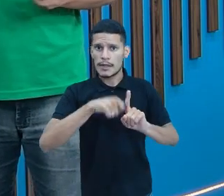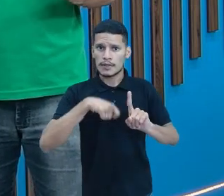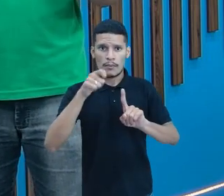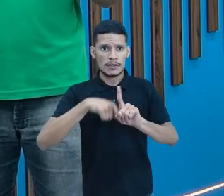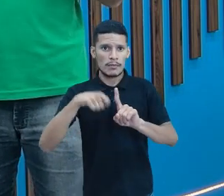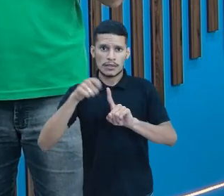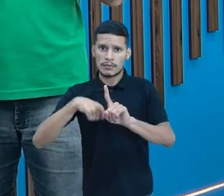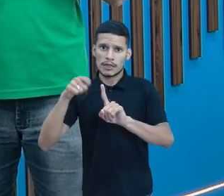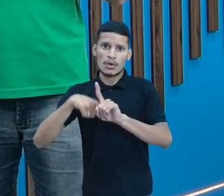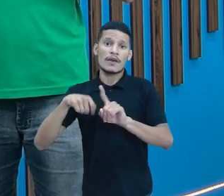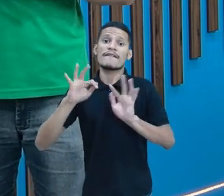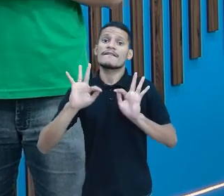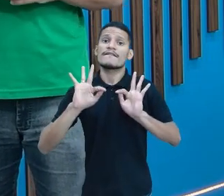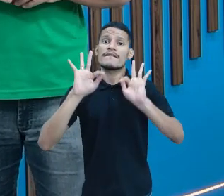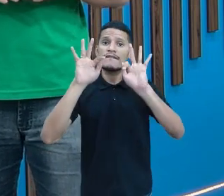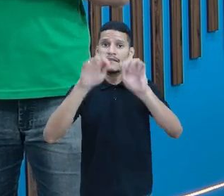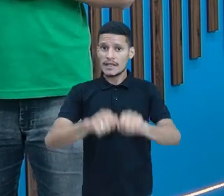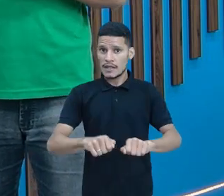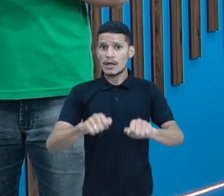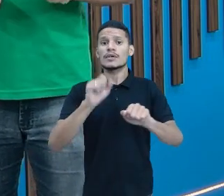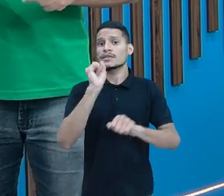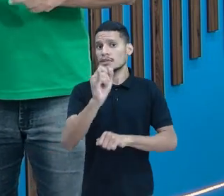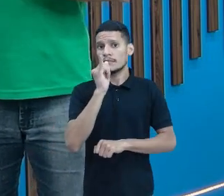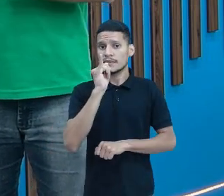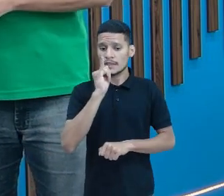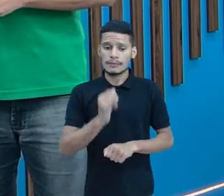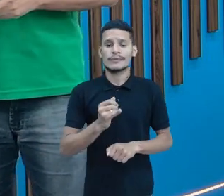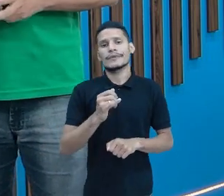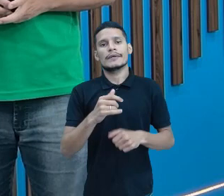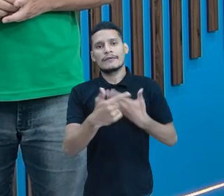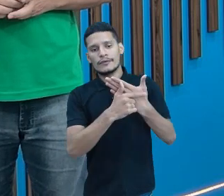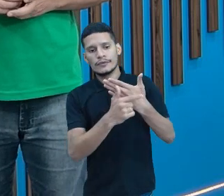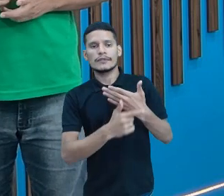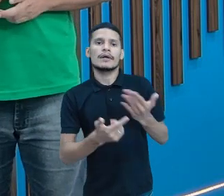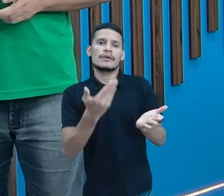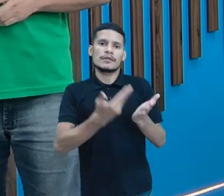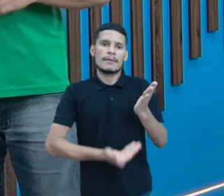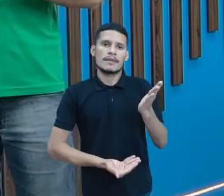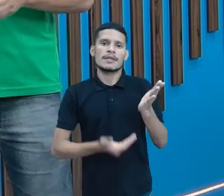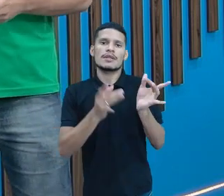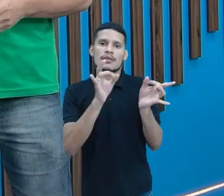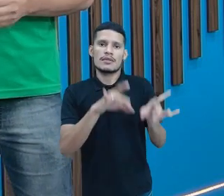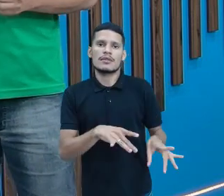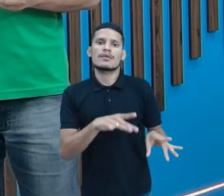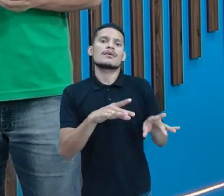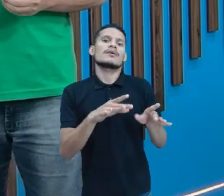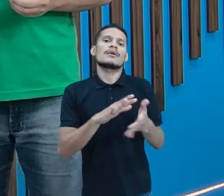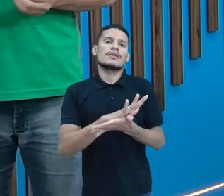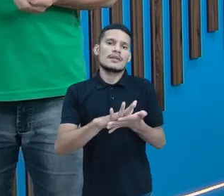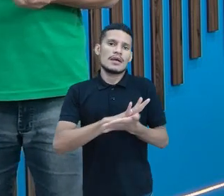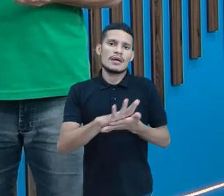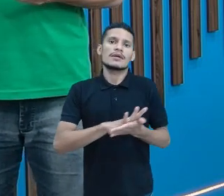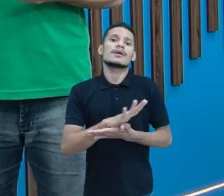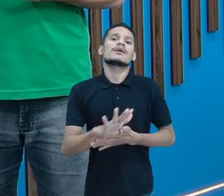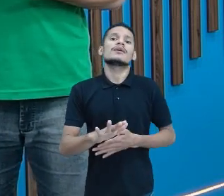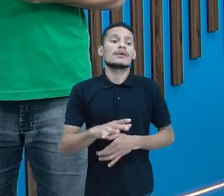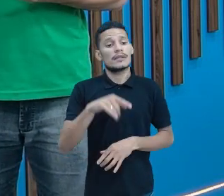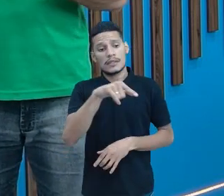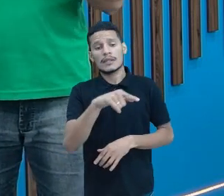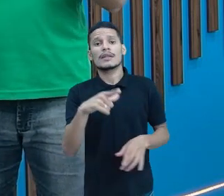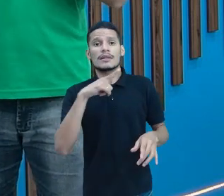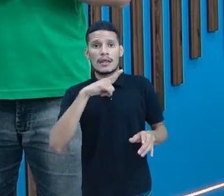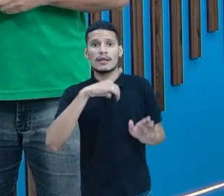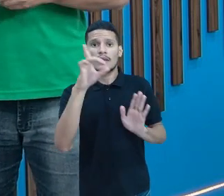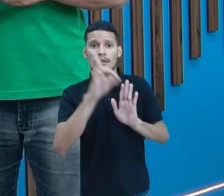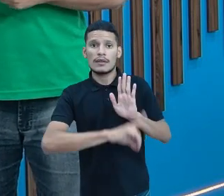mensalmente e ao final se caso o trabalhador ou trabalhadora for demitido do trabalho, né, sem justa causa, então tem direito